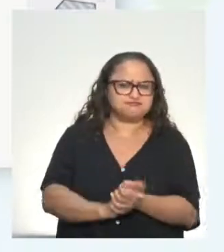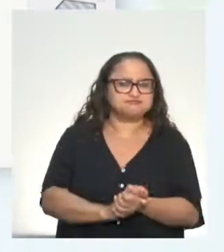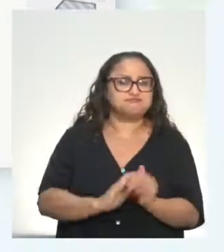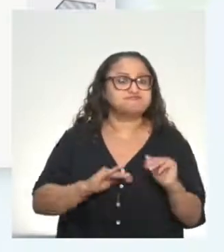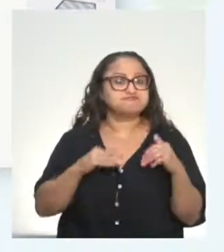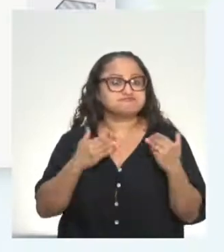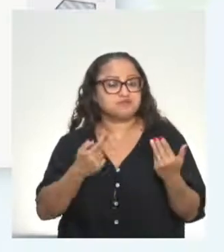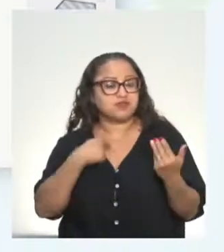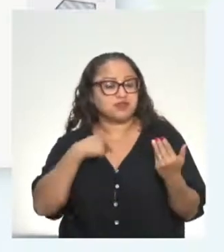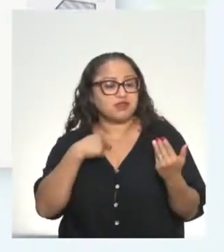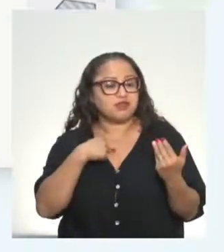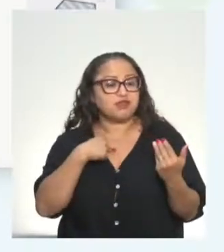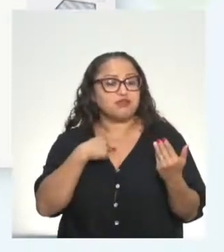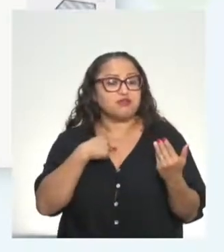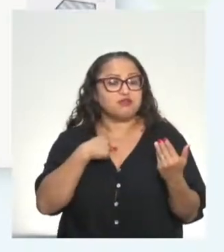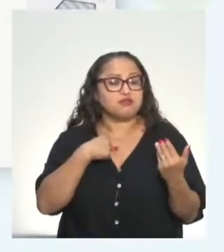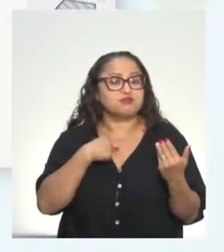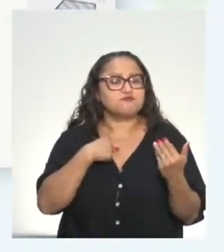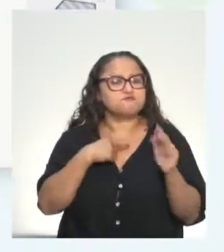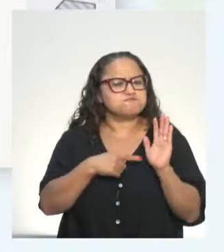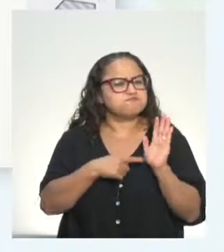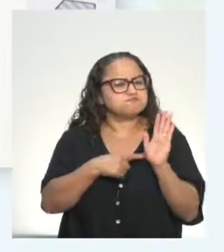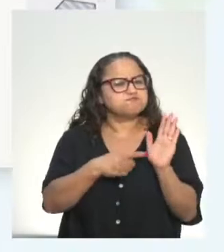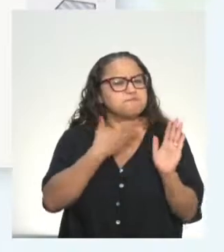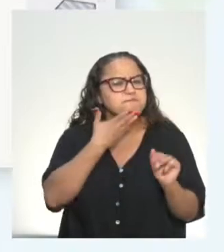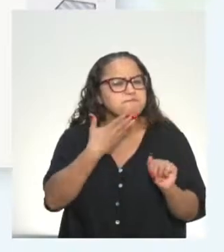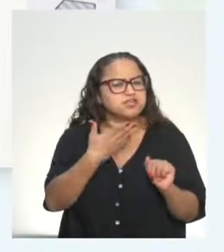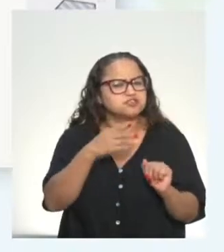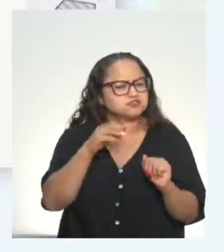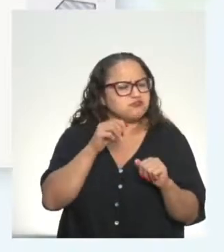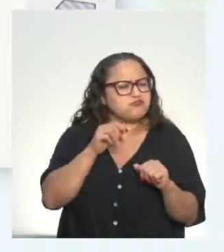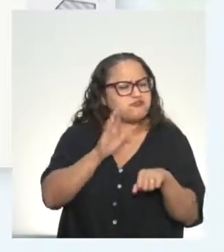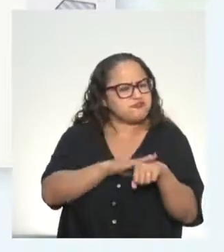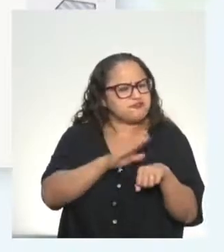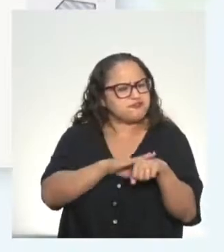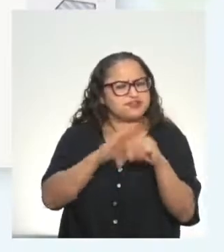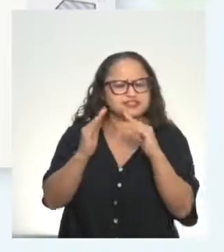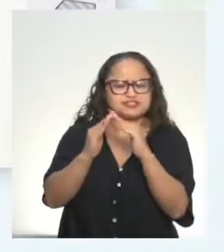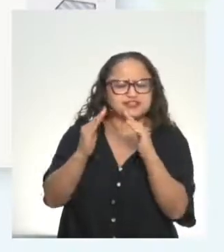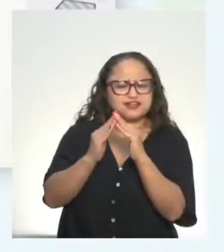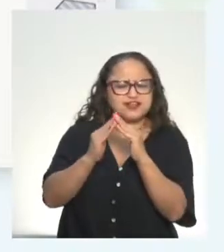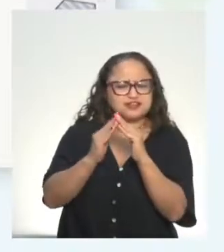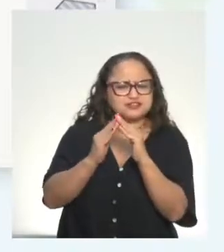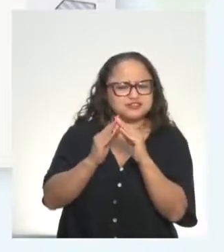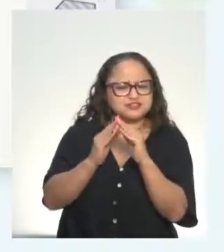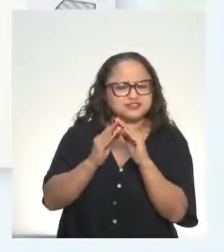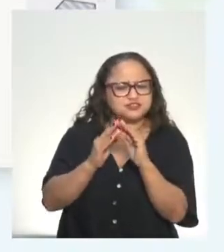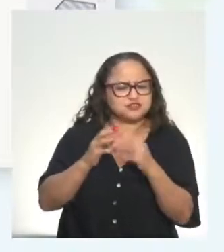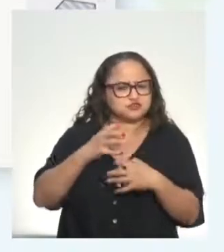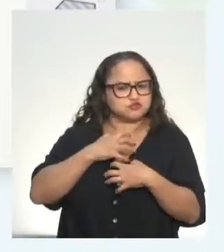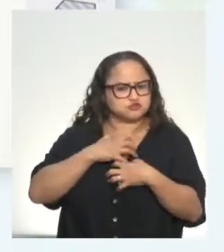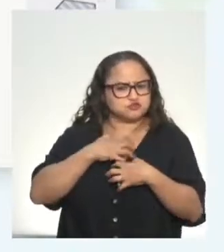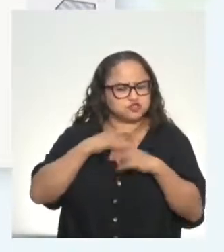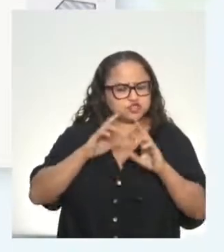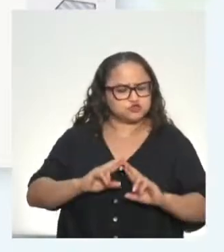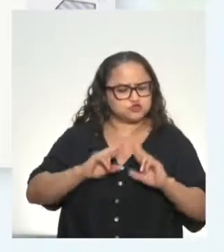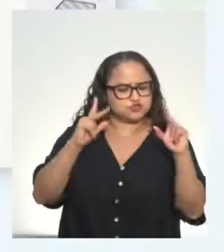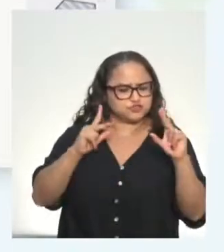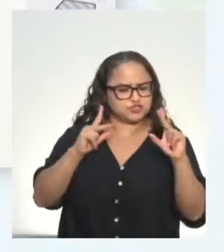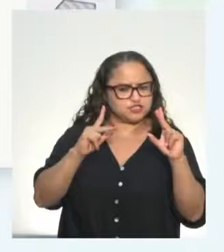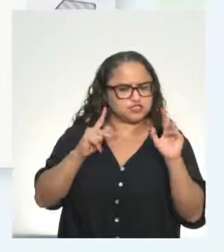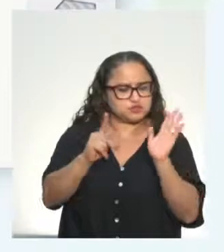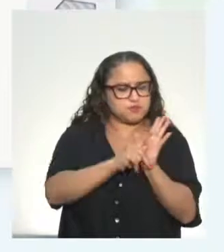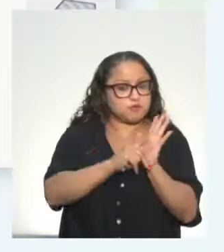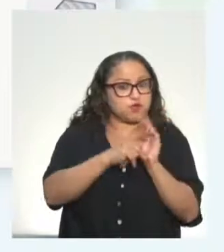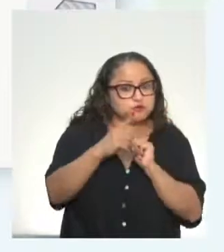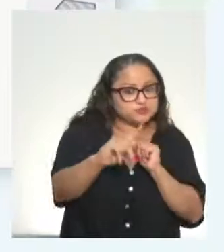eu proponho até esse desafio, né? Faça aquela casa com aquele design diferente, usando aquela forma que você gostaria de